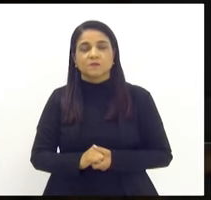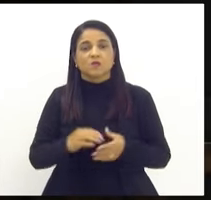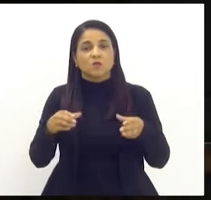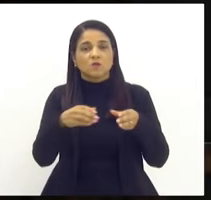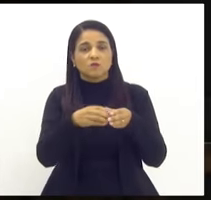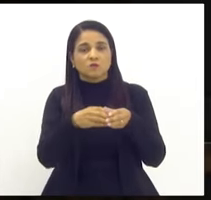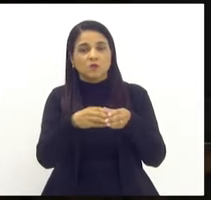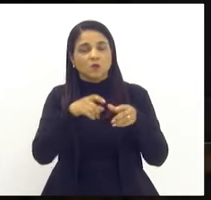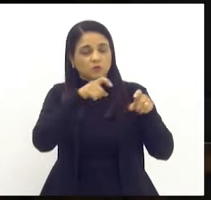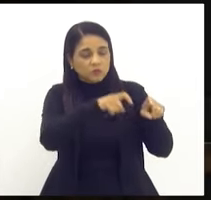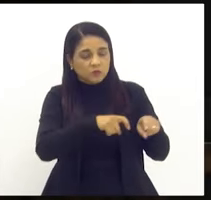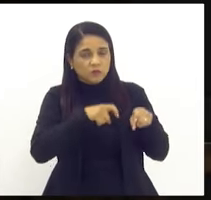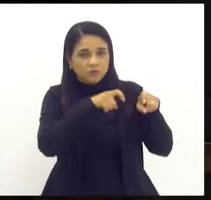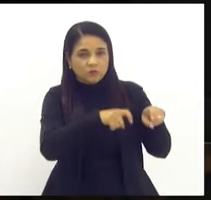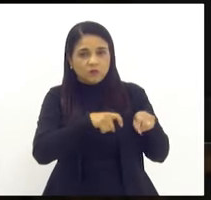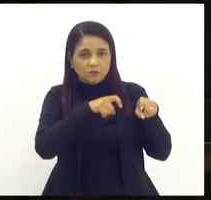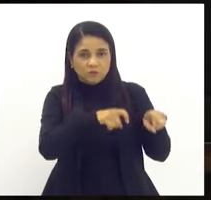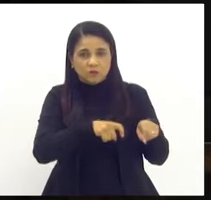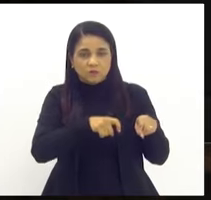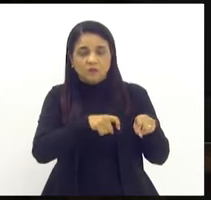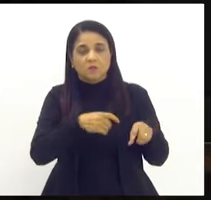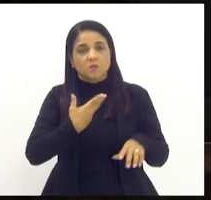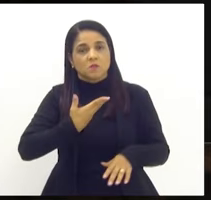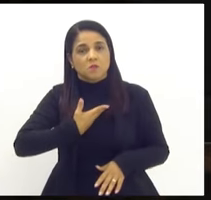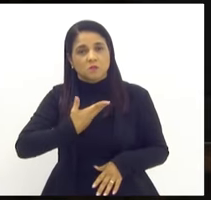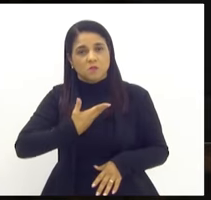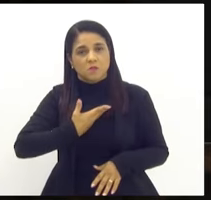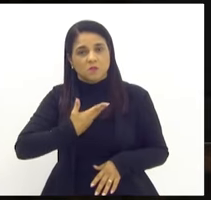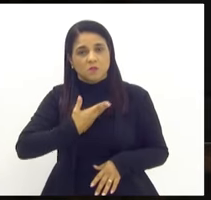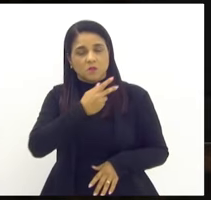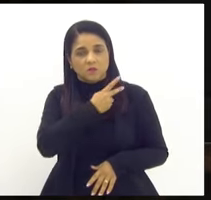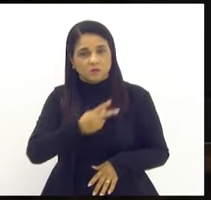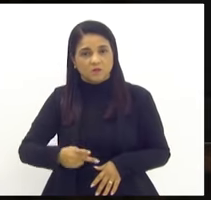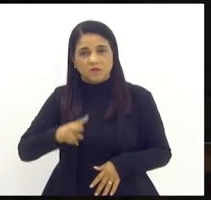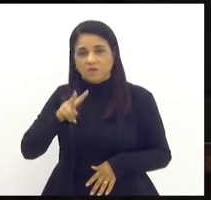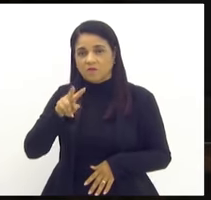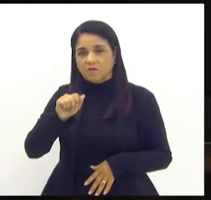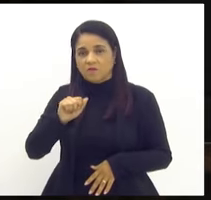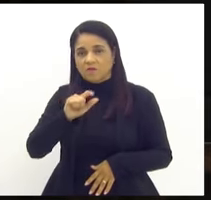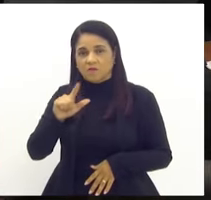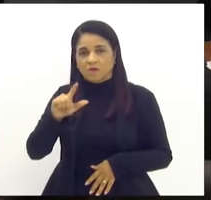pela comissão de agricultura meu querido amigo Presidente Val